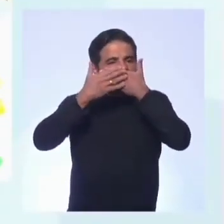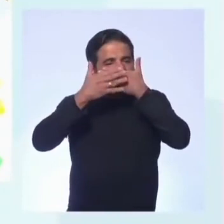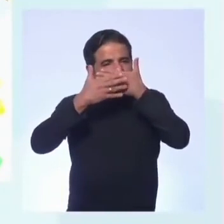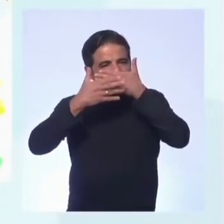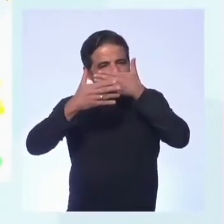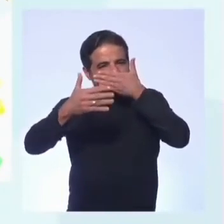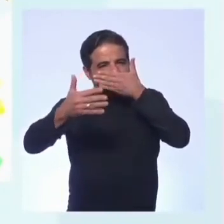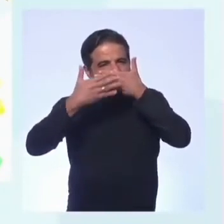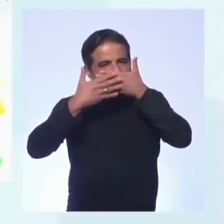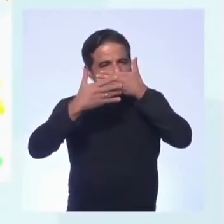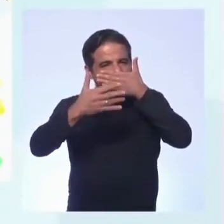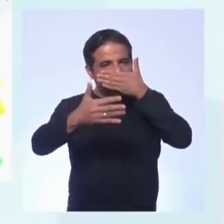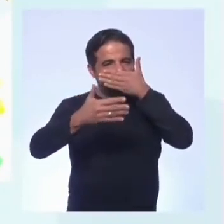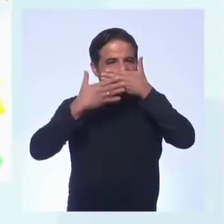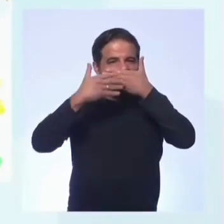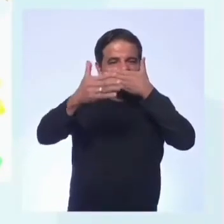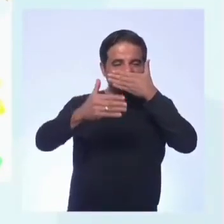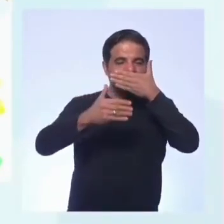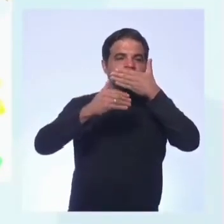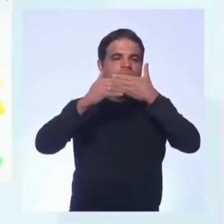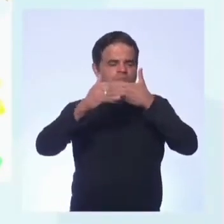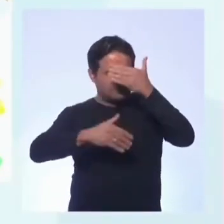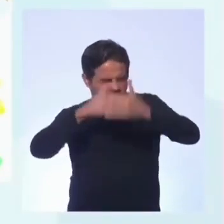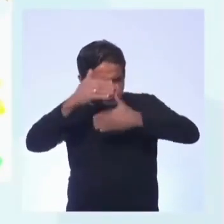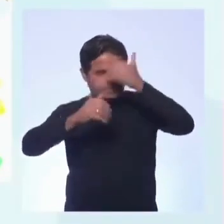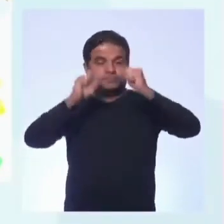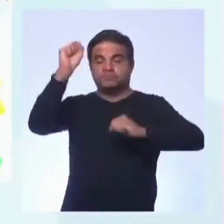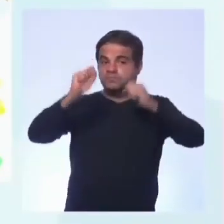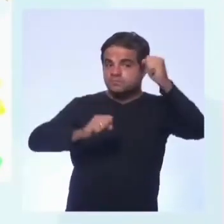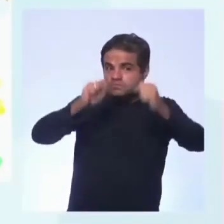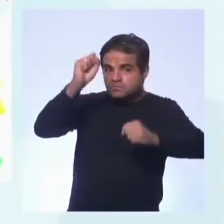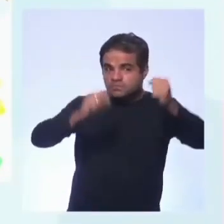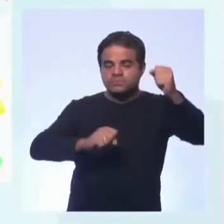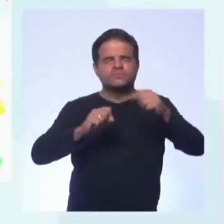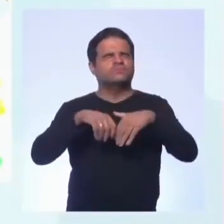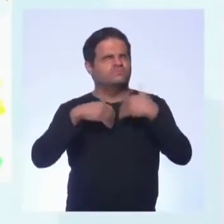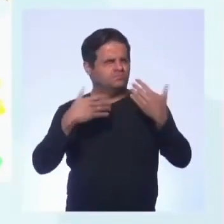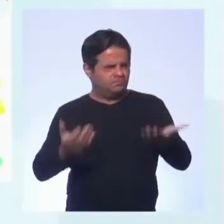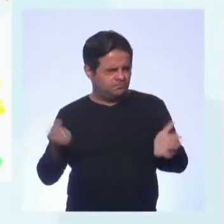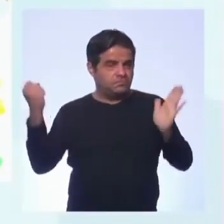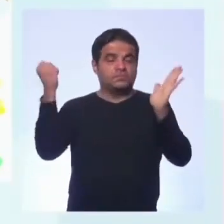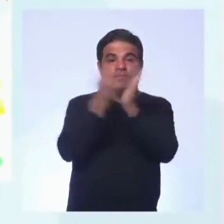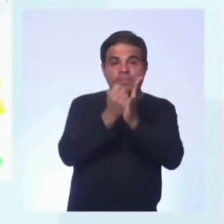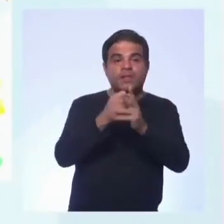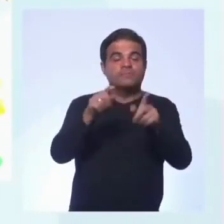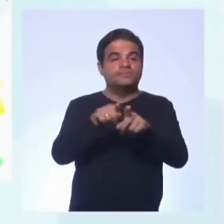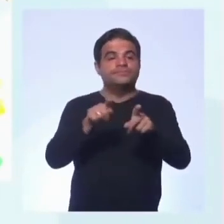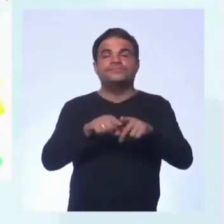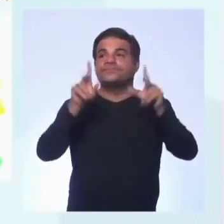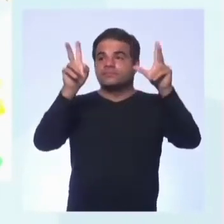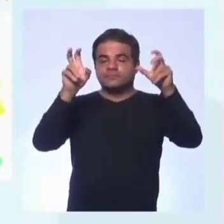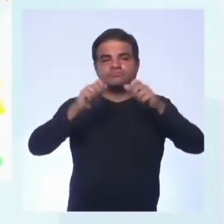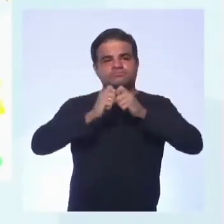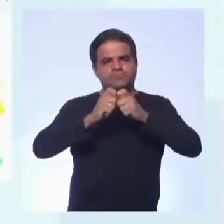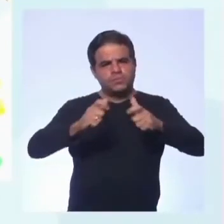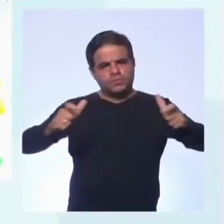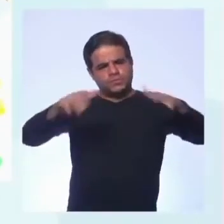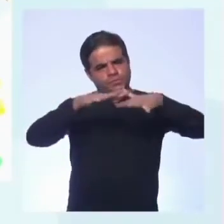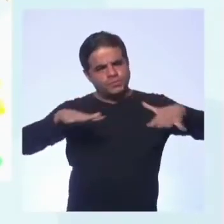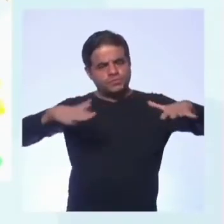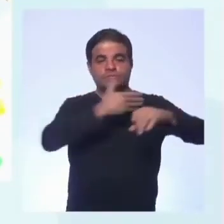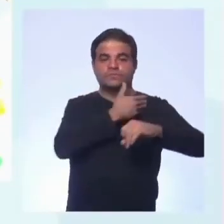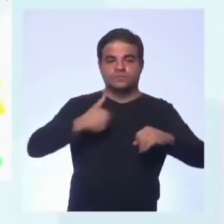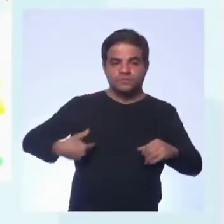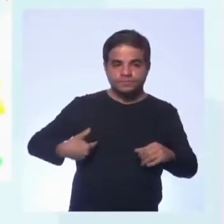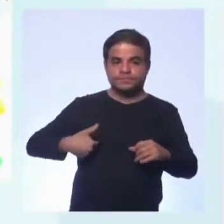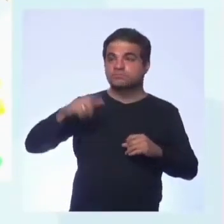grande avanço industrial. Claro, o que vai marcar também aí essa questão da expansão